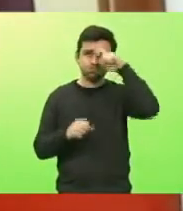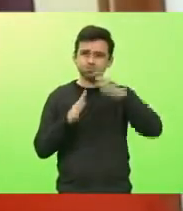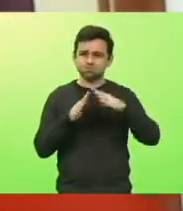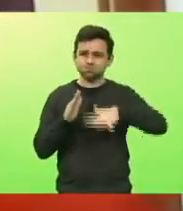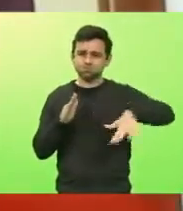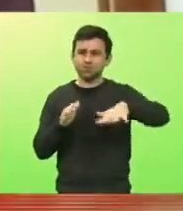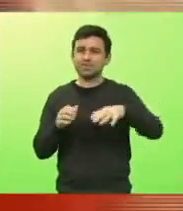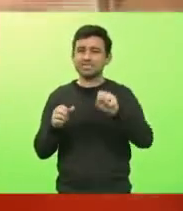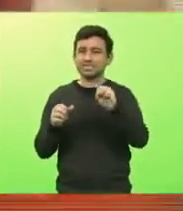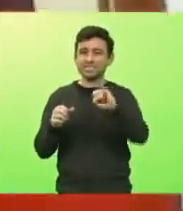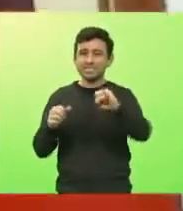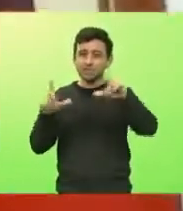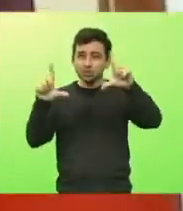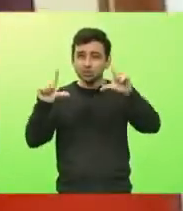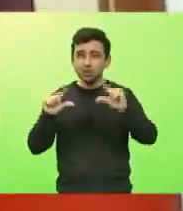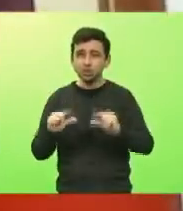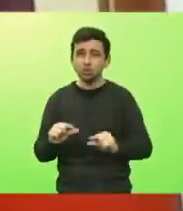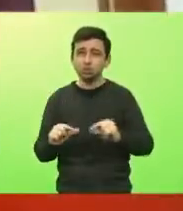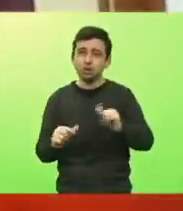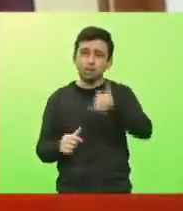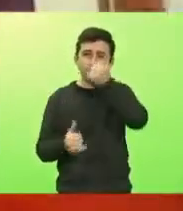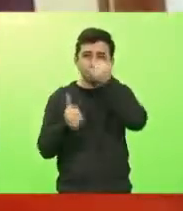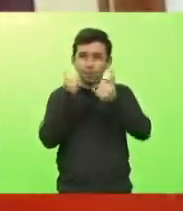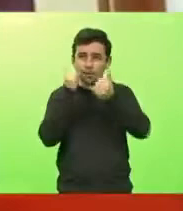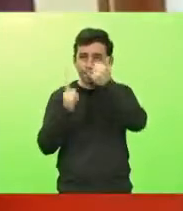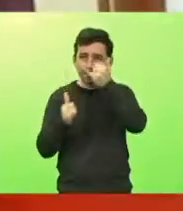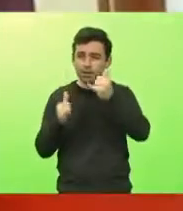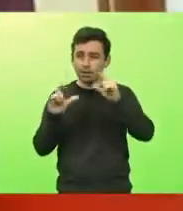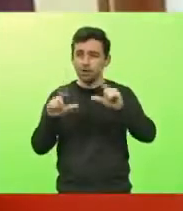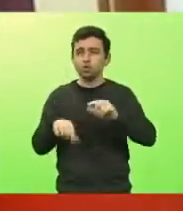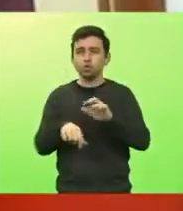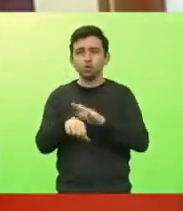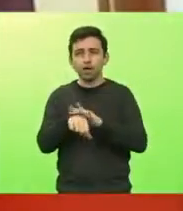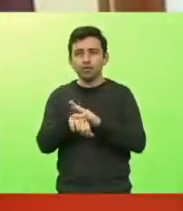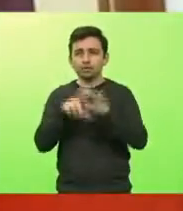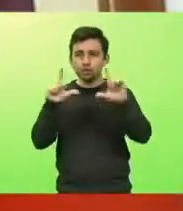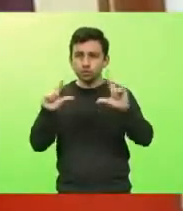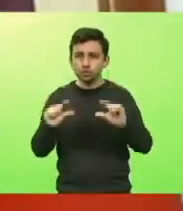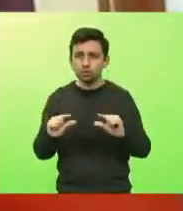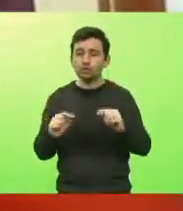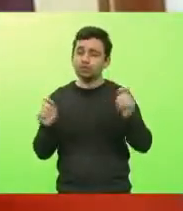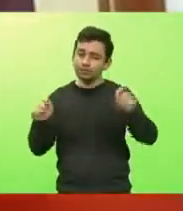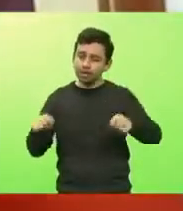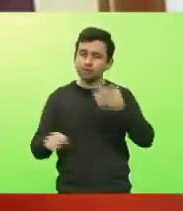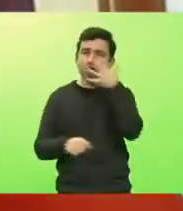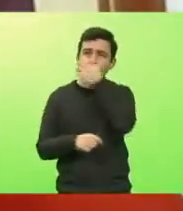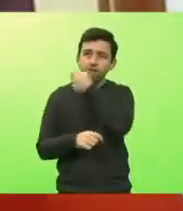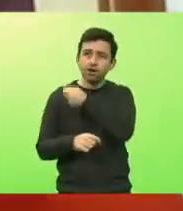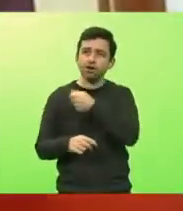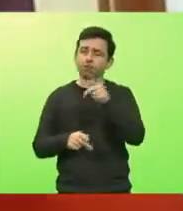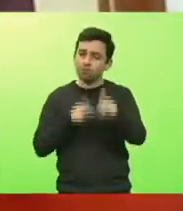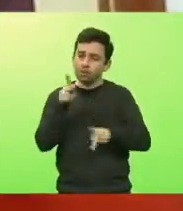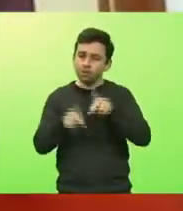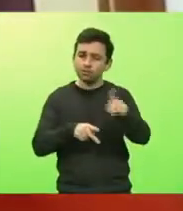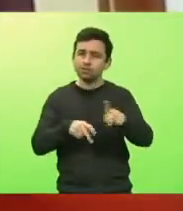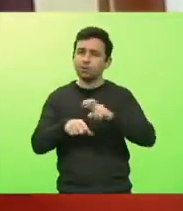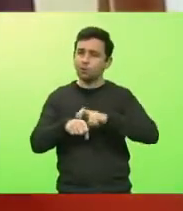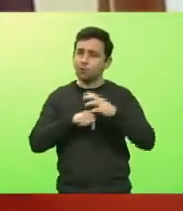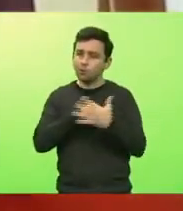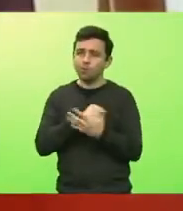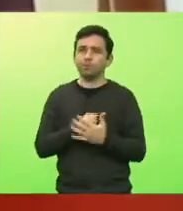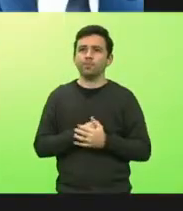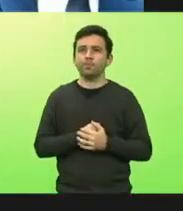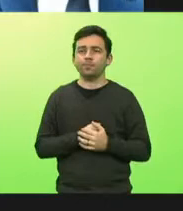acidente acontecer, menos doença acontecer, mais nós podemos salvar o nosso povo do coronavírus. Tá?